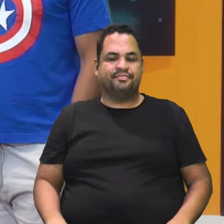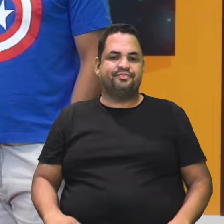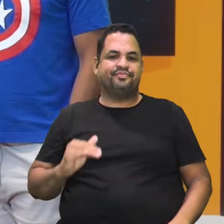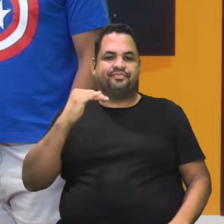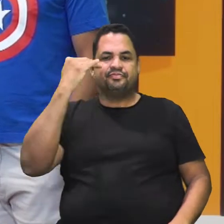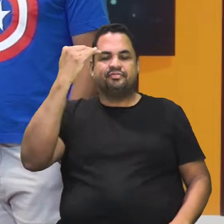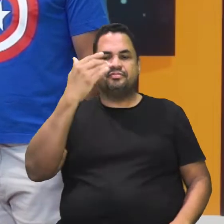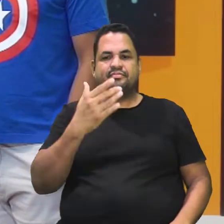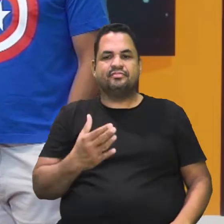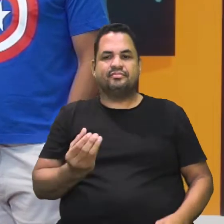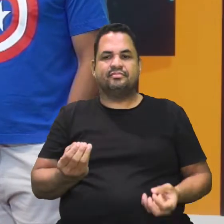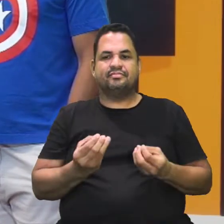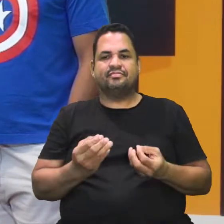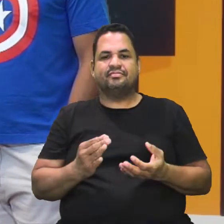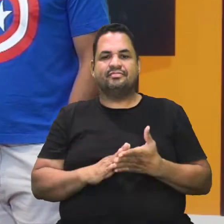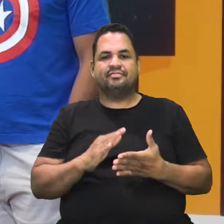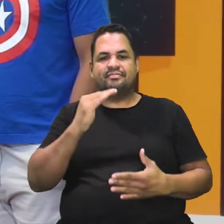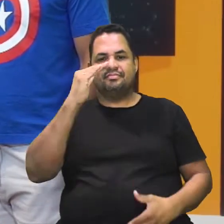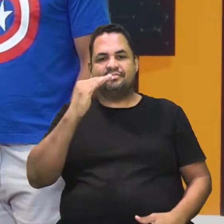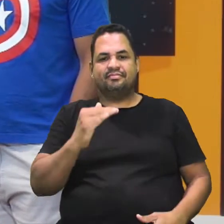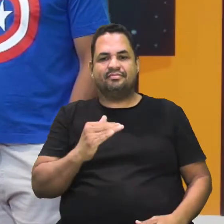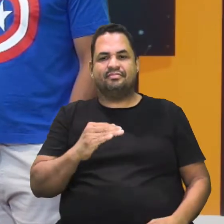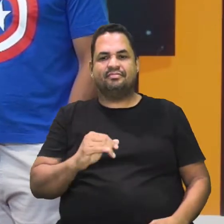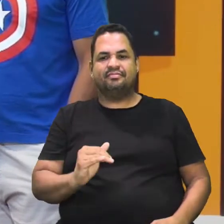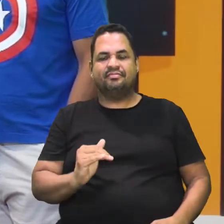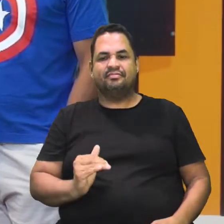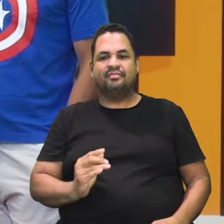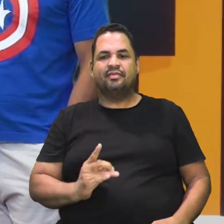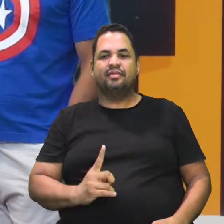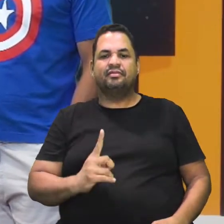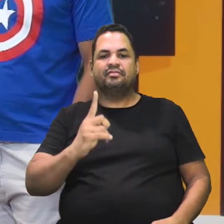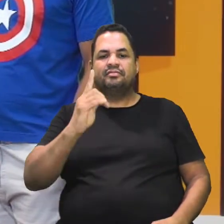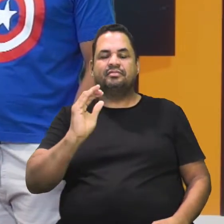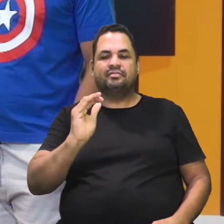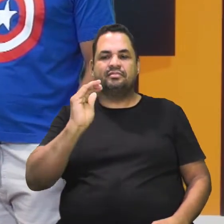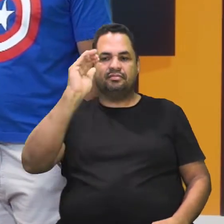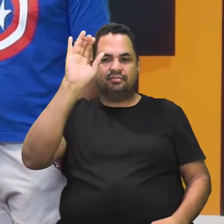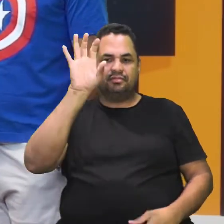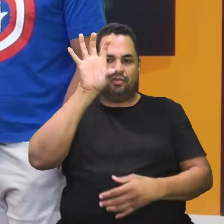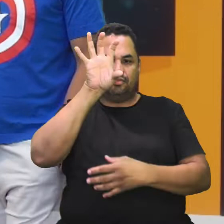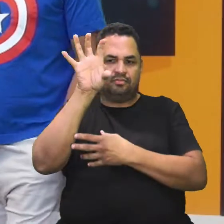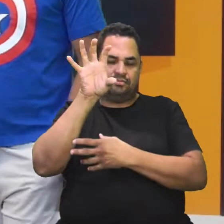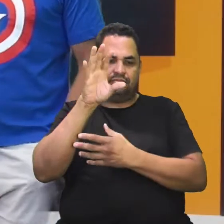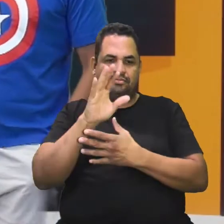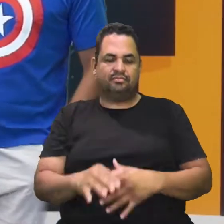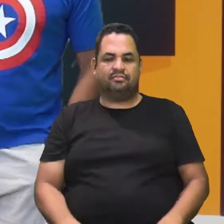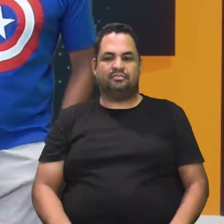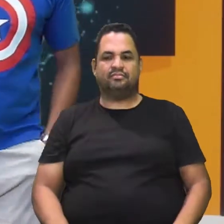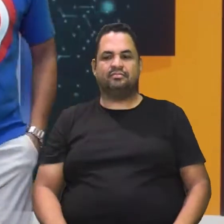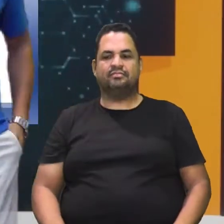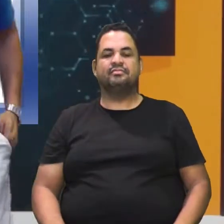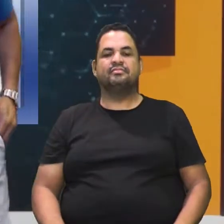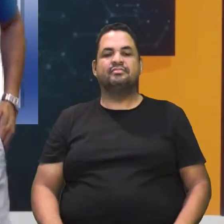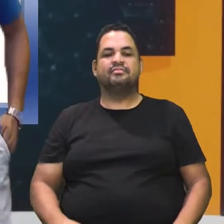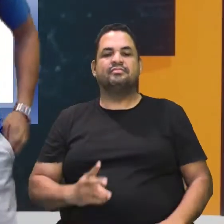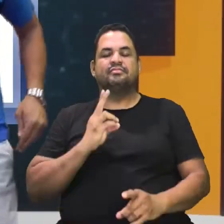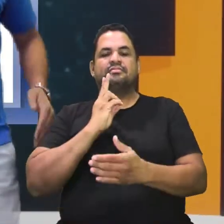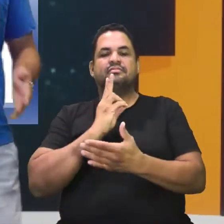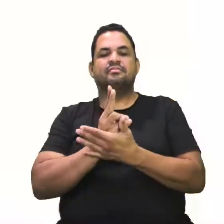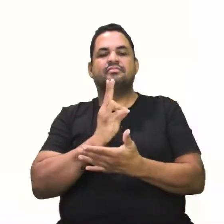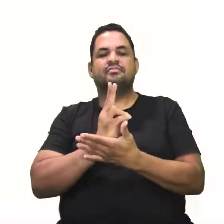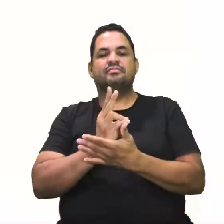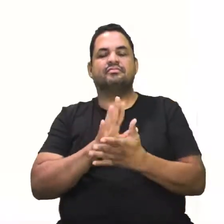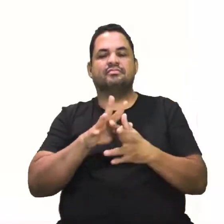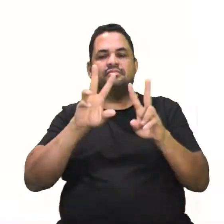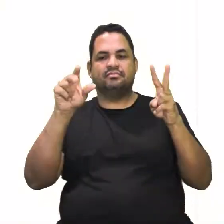cima. Bem mostrado. Como aqui embaixo tem uma haste muito comprida e o foco ficou lá fora, lá, ó, da antena. Então, continuando o assunto